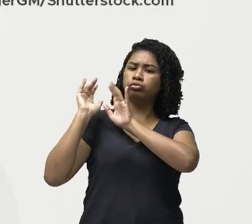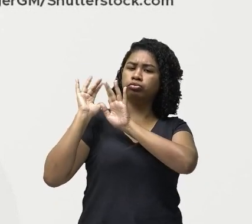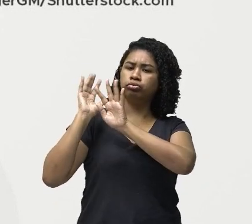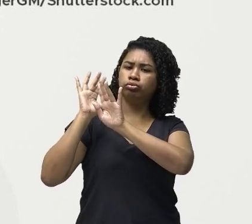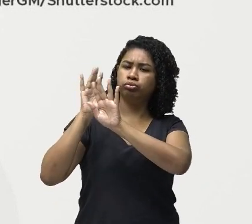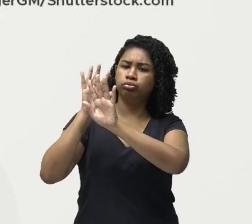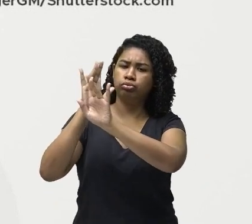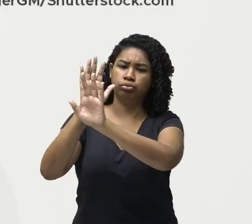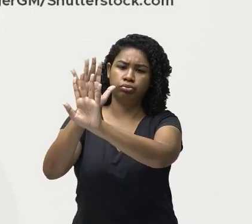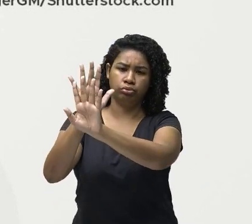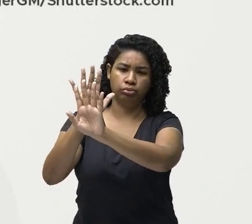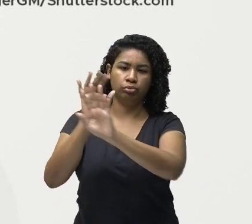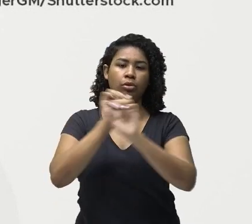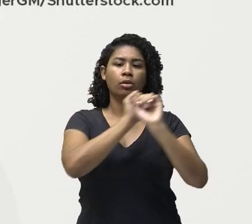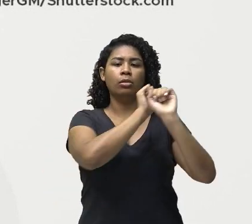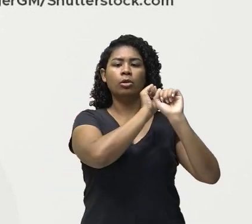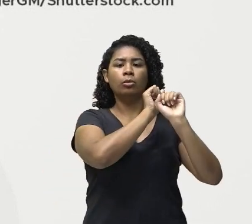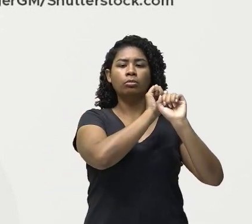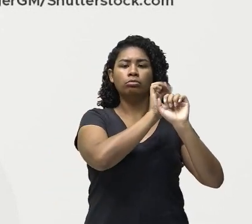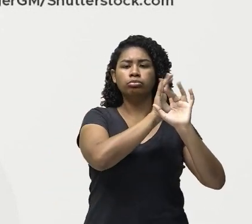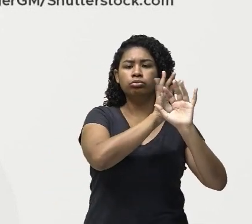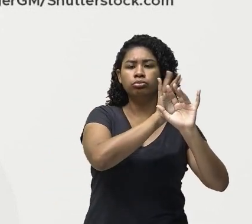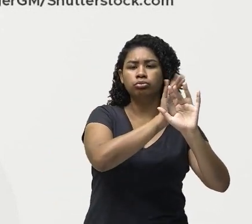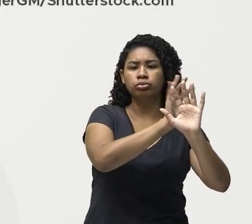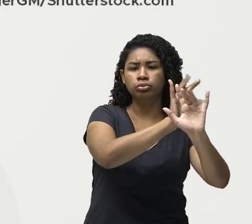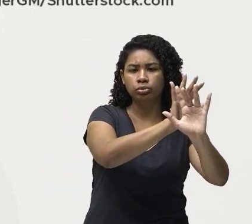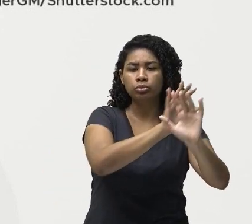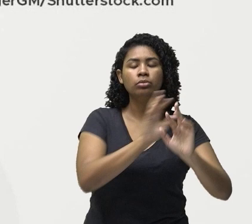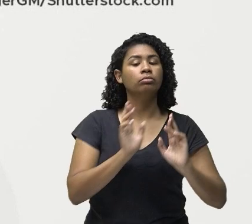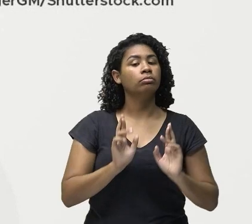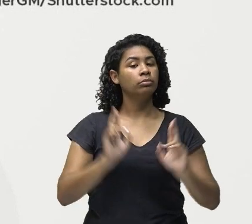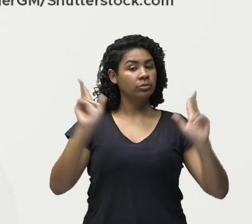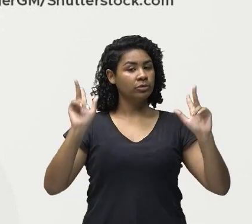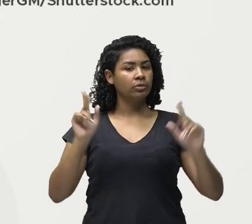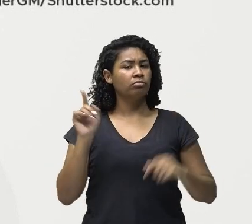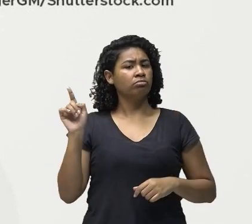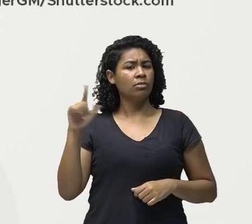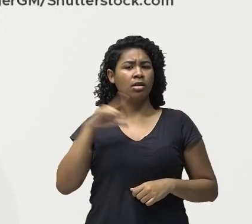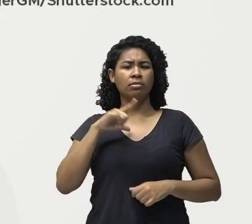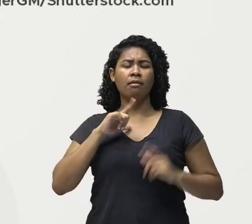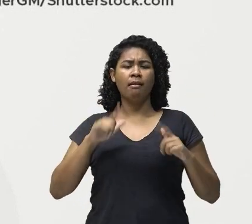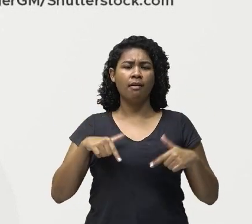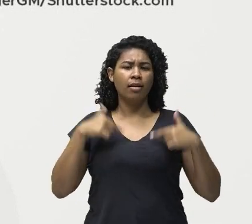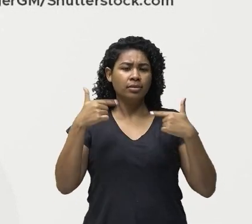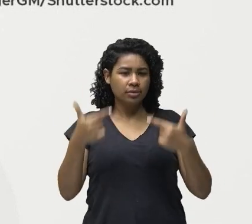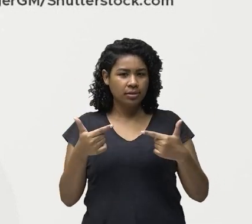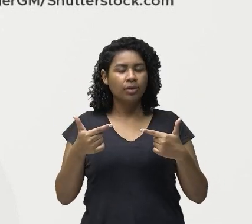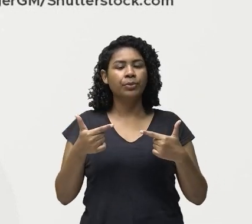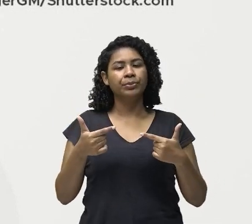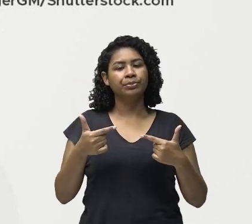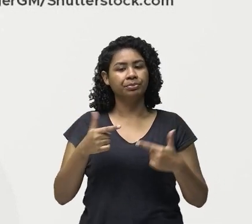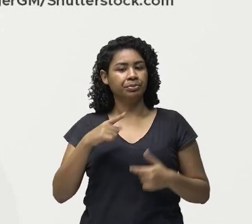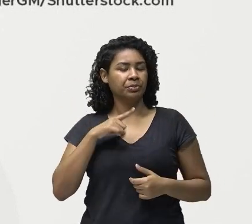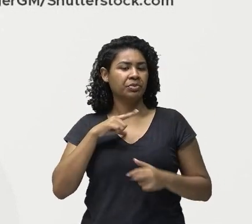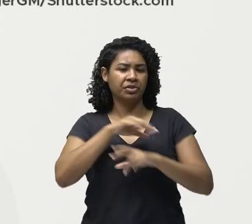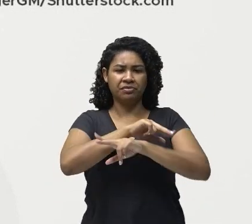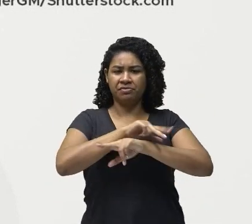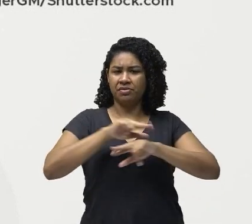forma vertical. E ela tem muitas ações que as correntes são